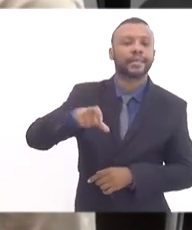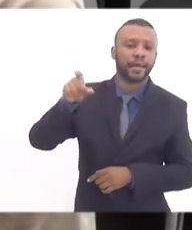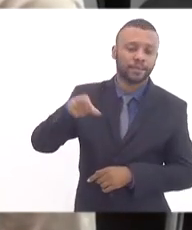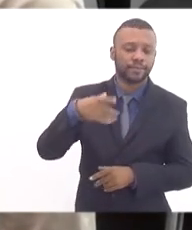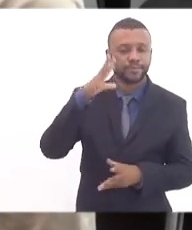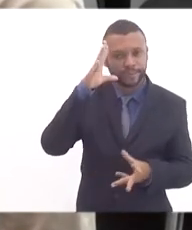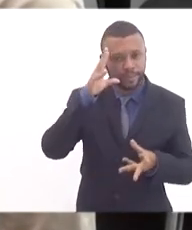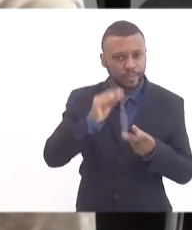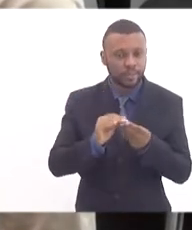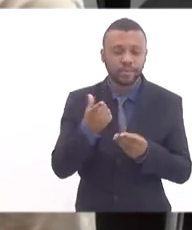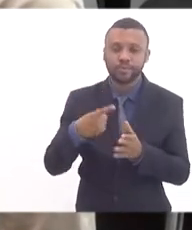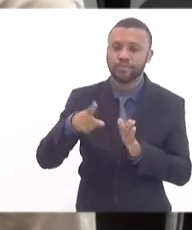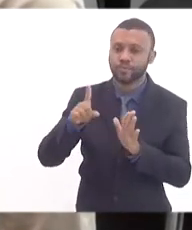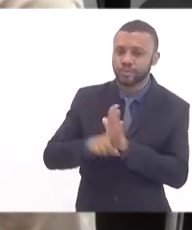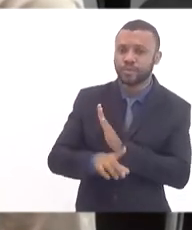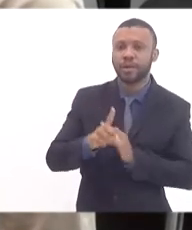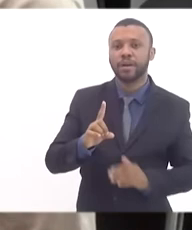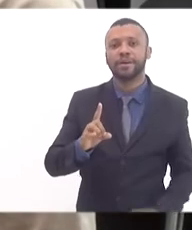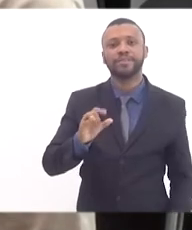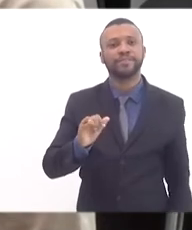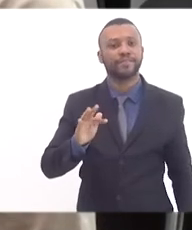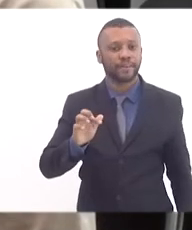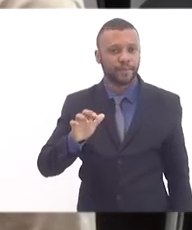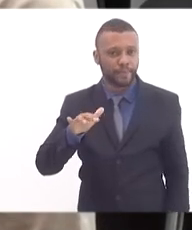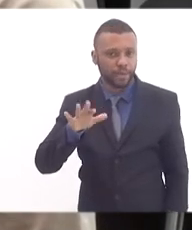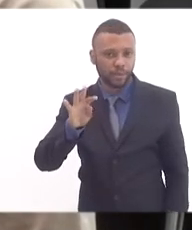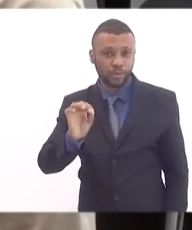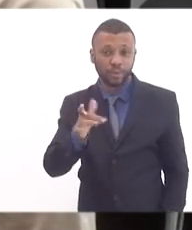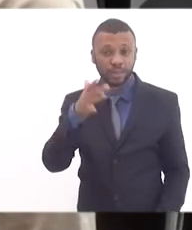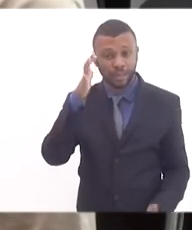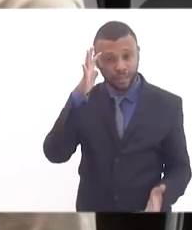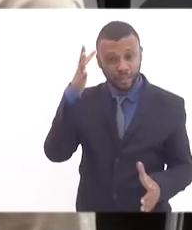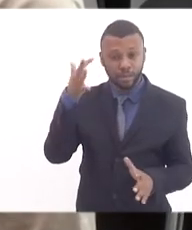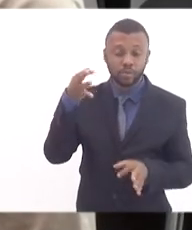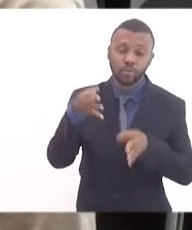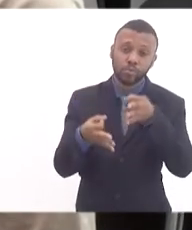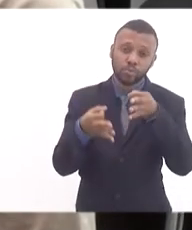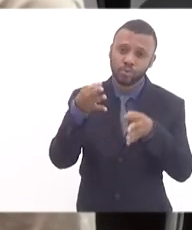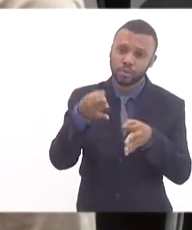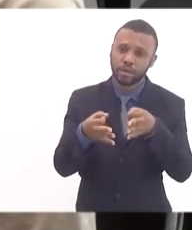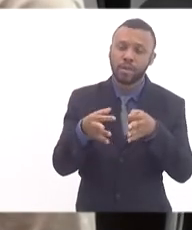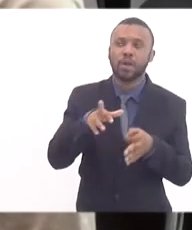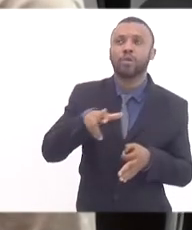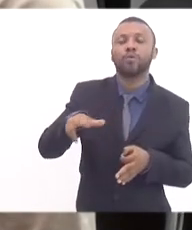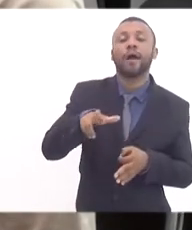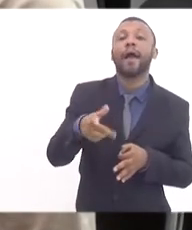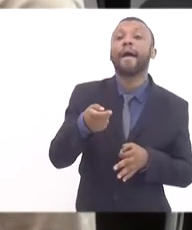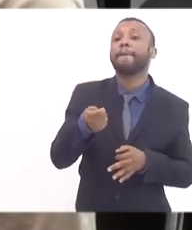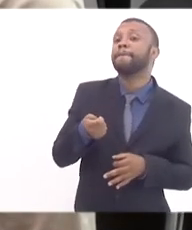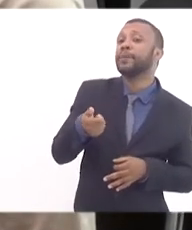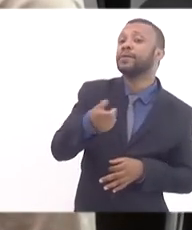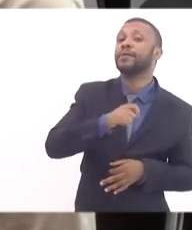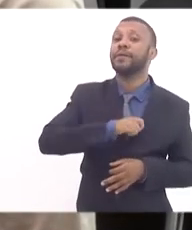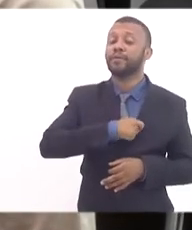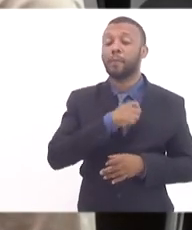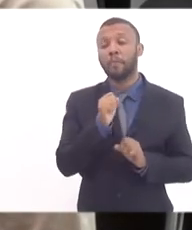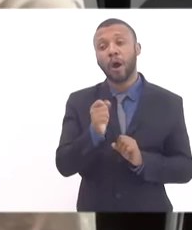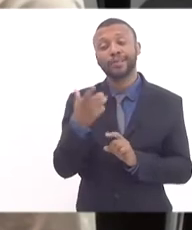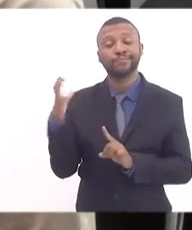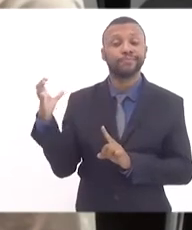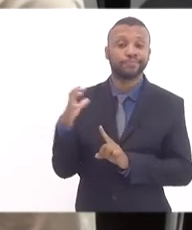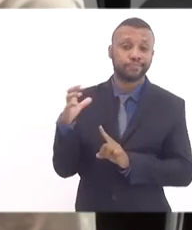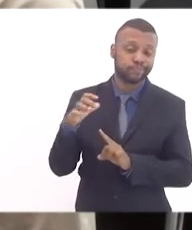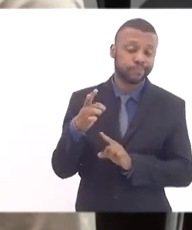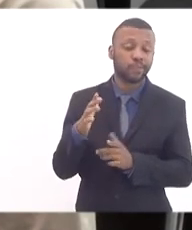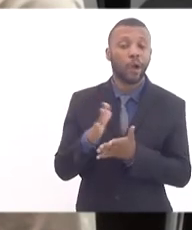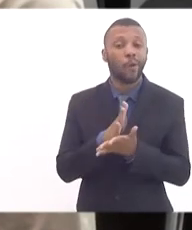é conforme é decisões já do Judiciário ele não é benefício fiscal ainda que possa gerar algum efeito de caixa para o